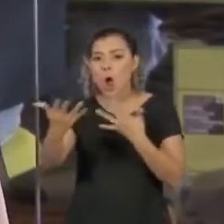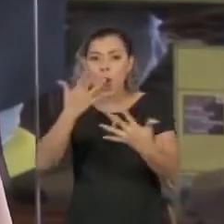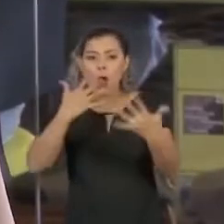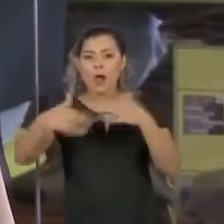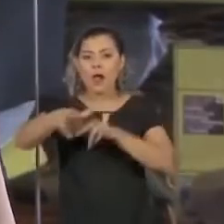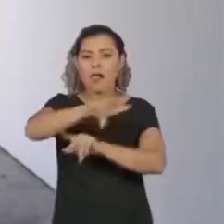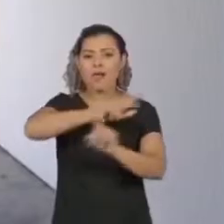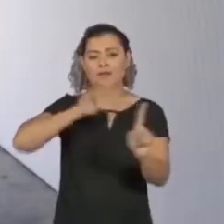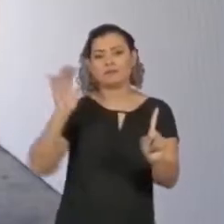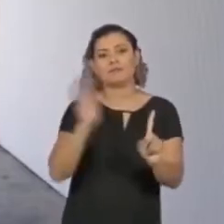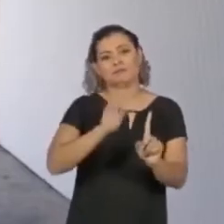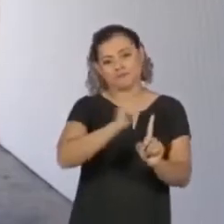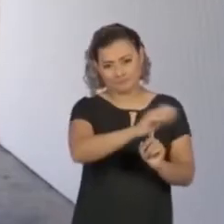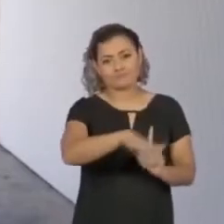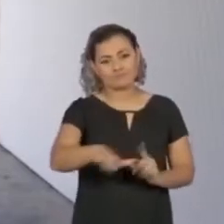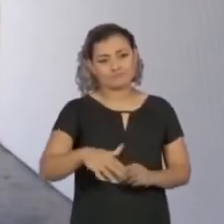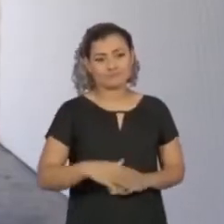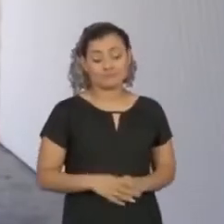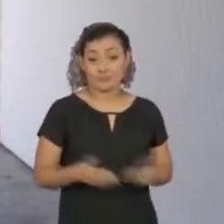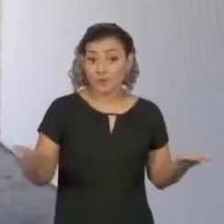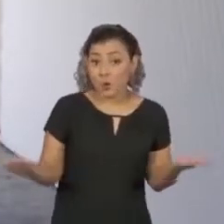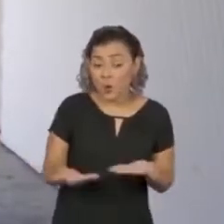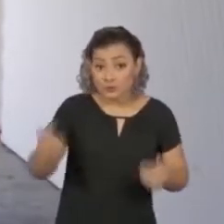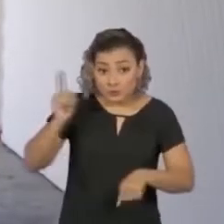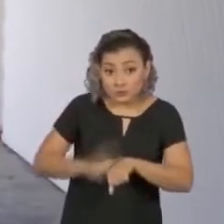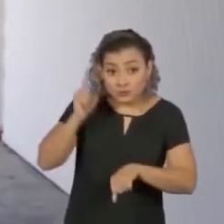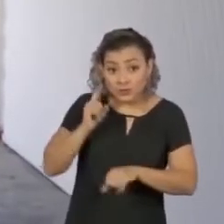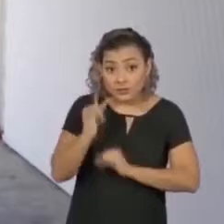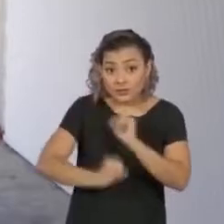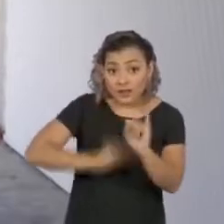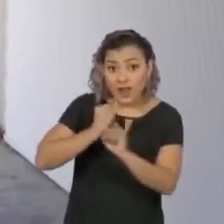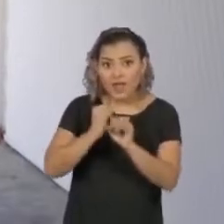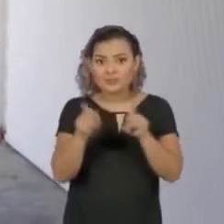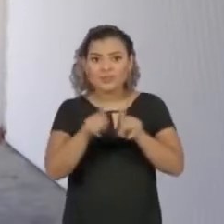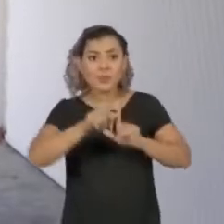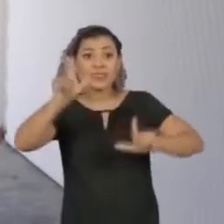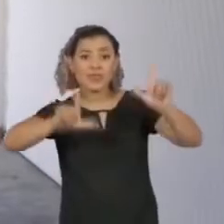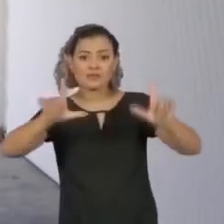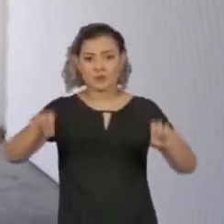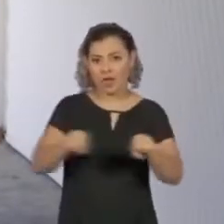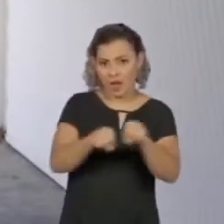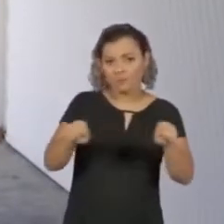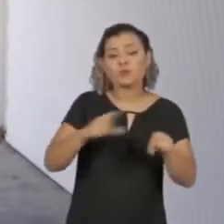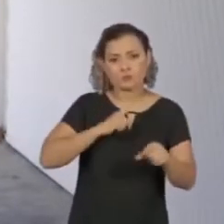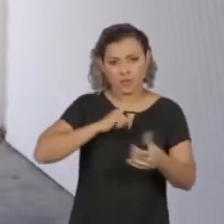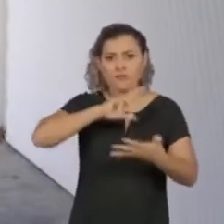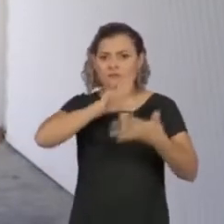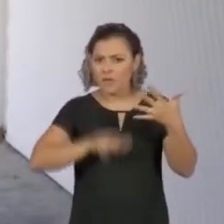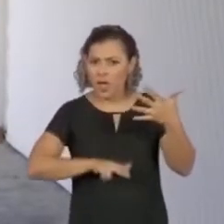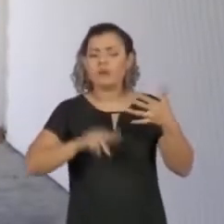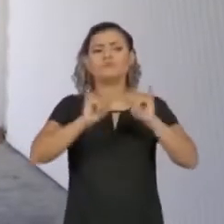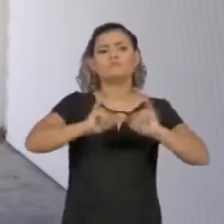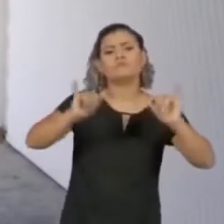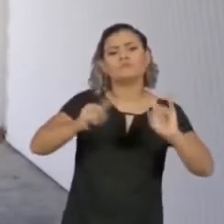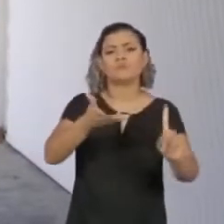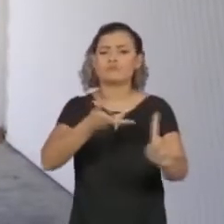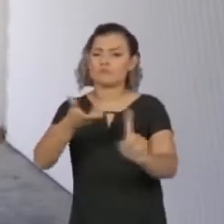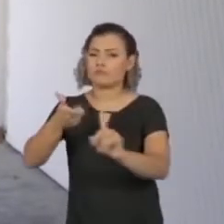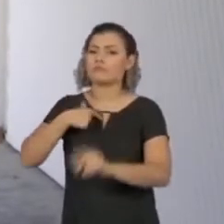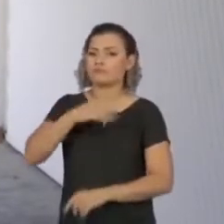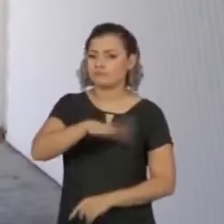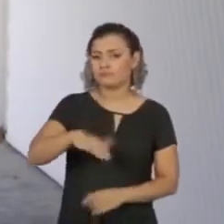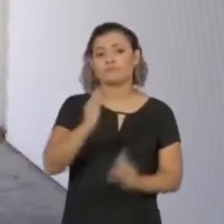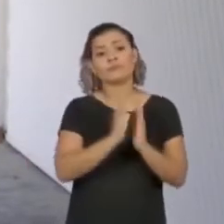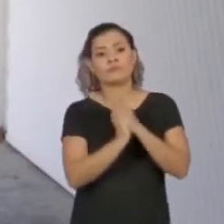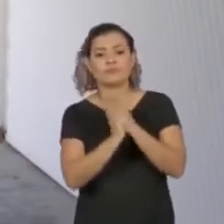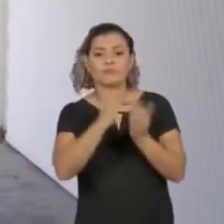que que vai impactar na criança hoje na prática internet e canais pagos veiculam sim comerciais e até merchandising